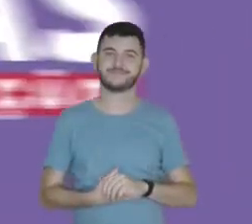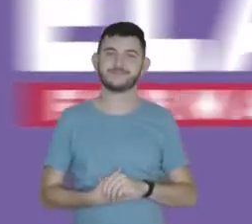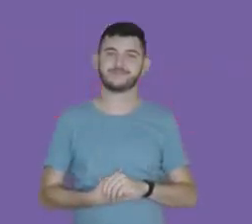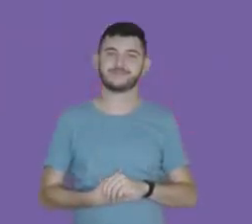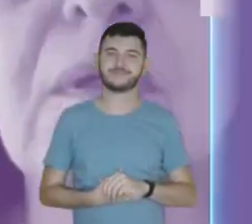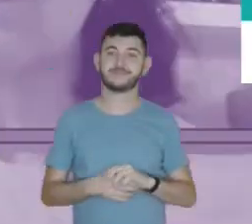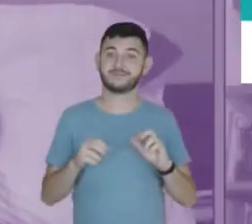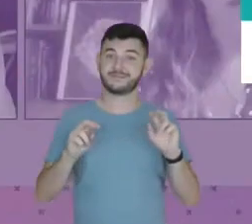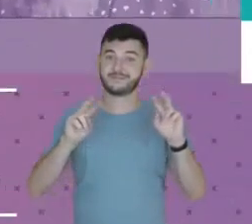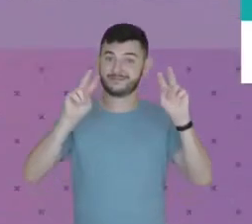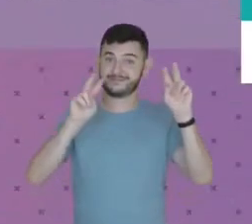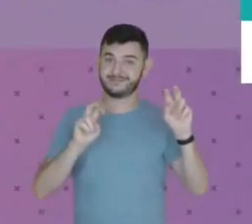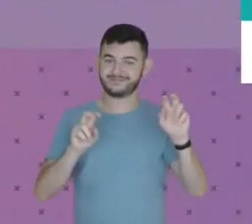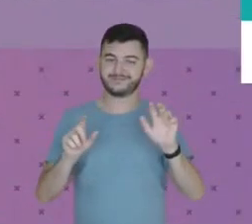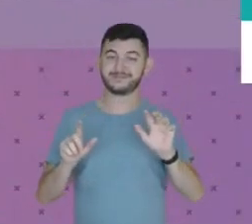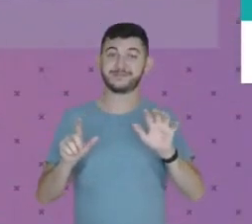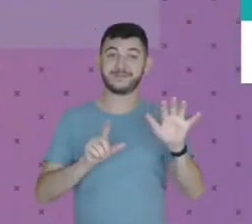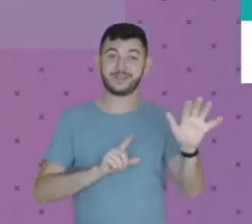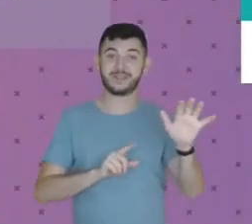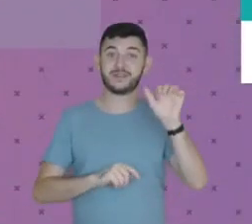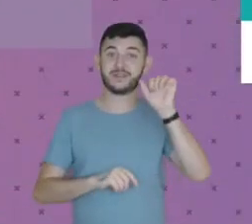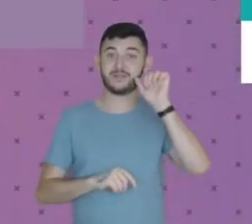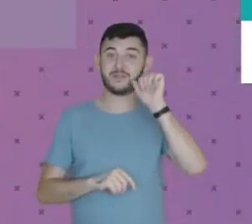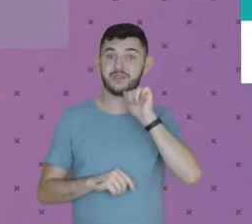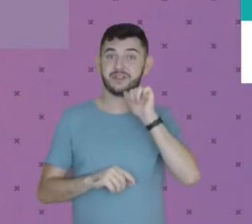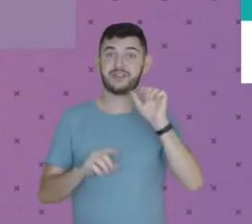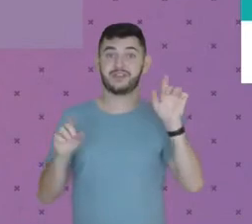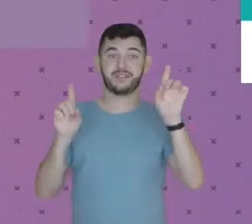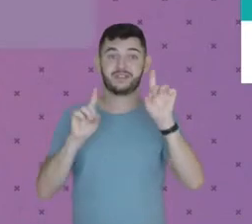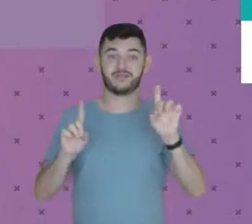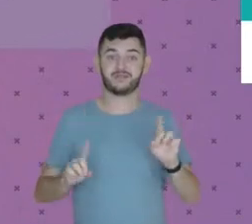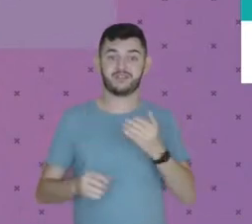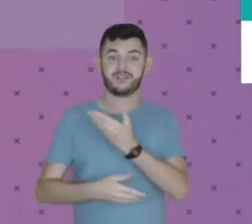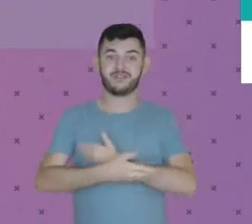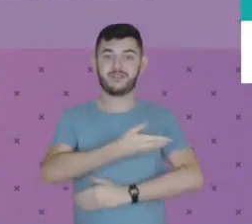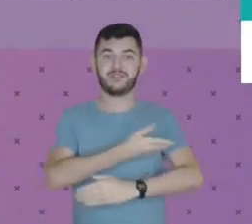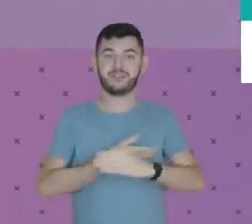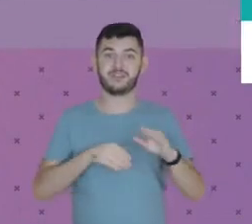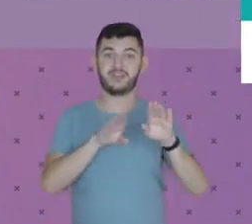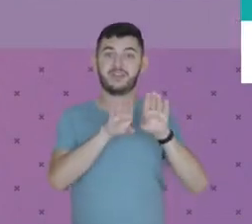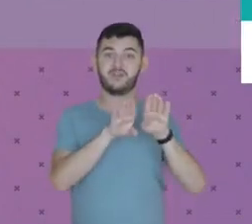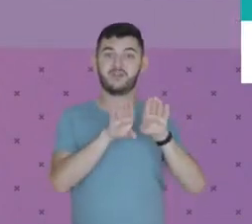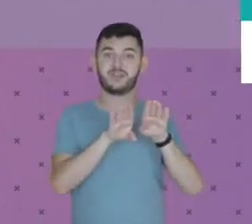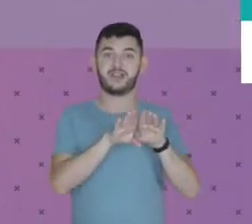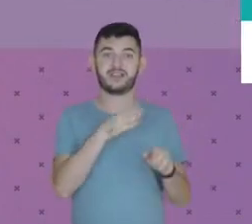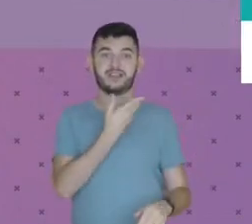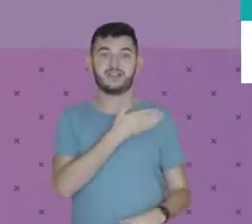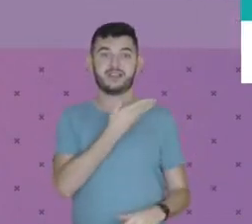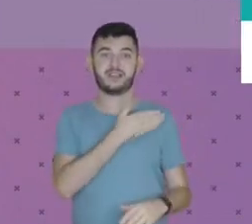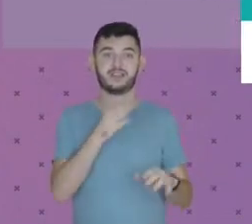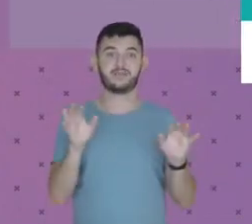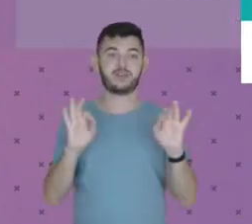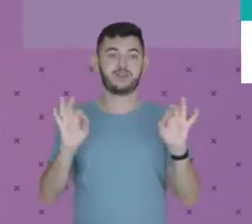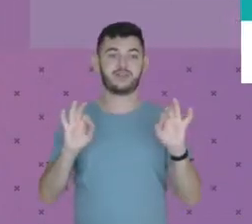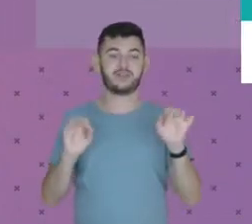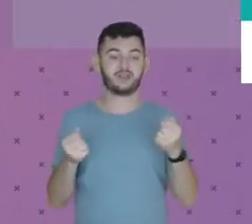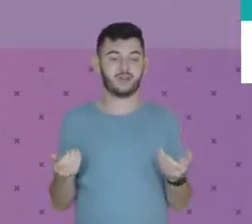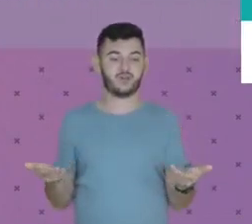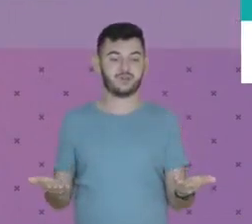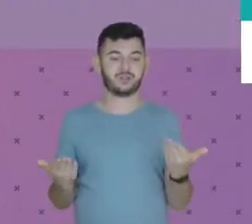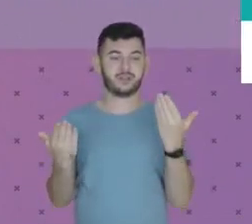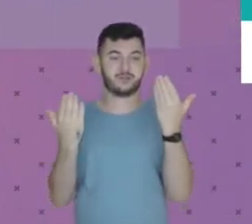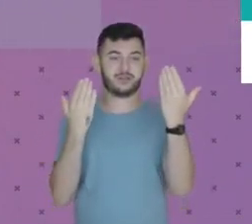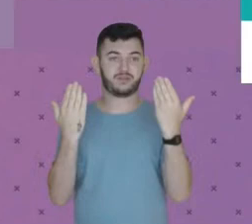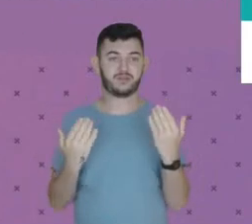O tema dessa semana é Mulheres com Deficiência, Igualdade e Não Discriminação. Hoje, na roda de conversa, temos a psicóloga Ana Rita